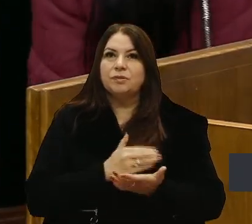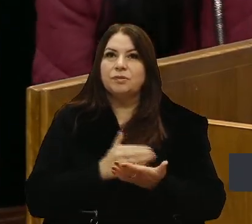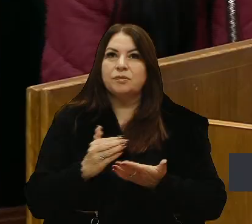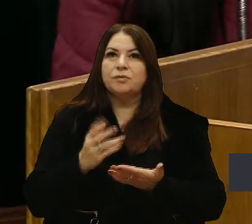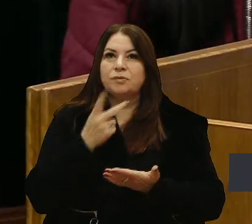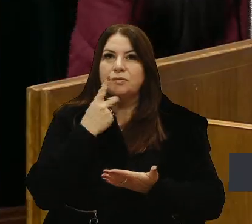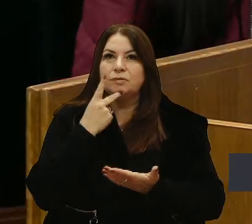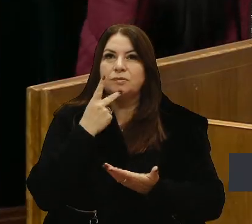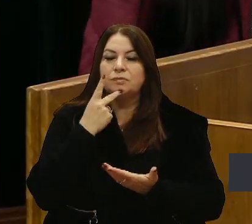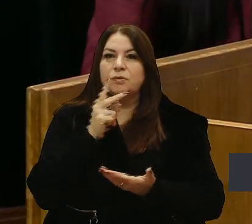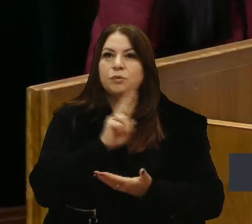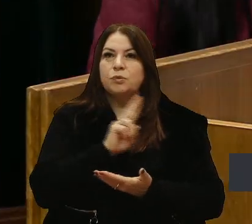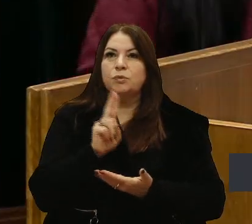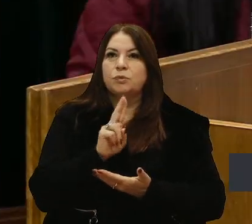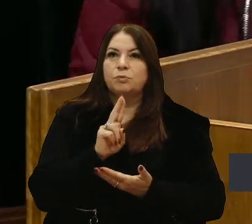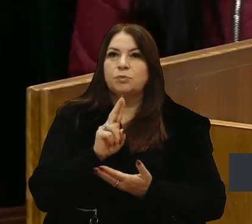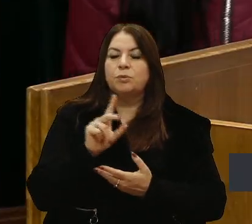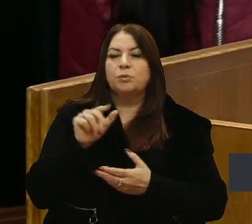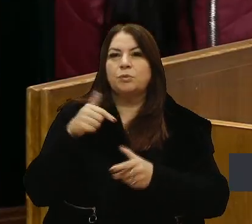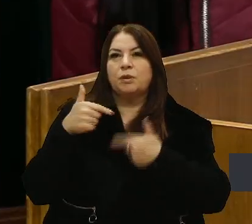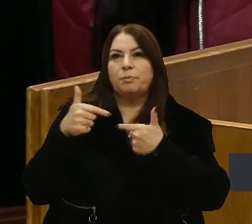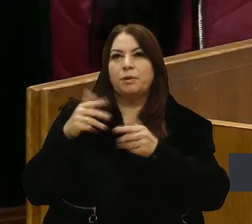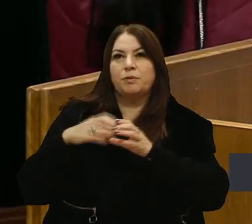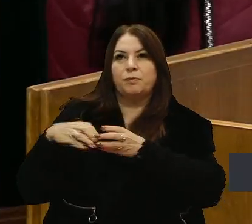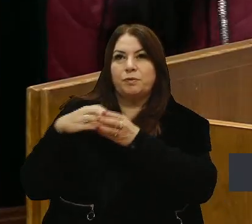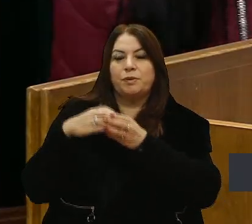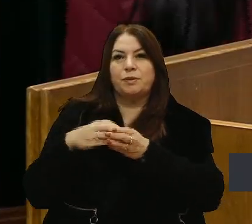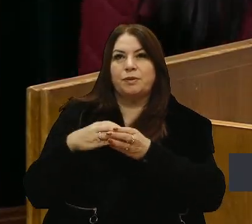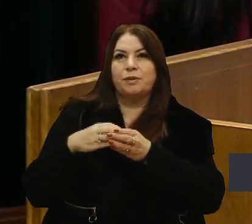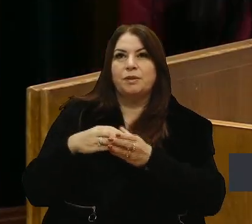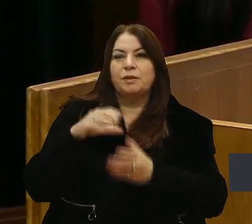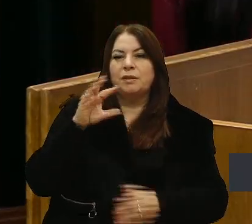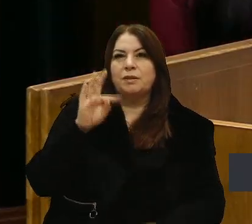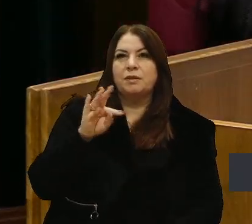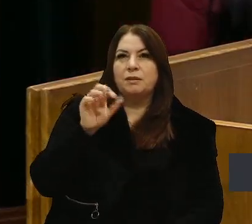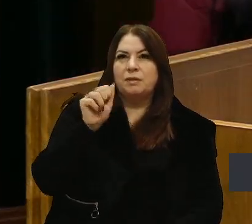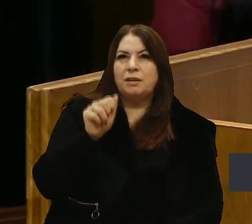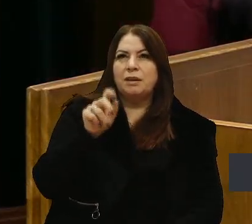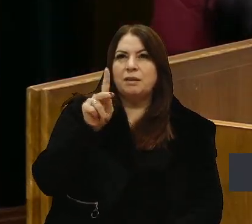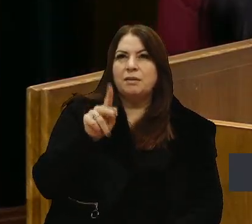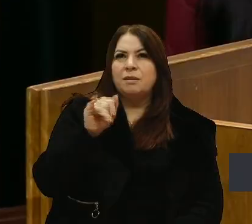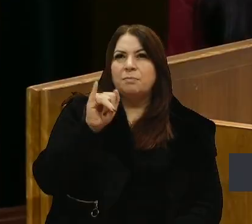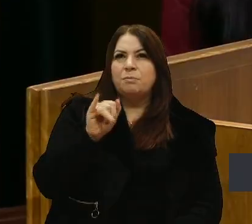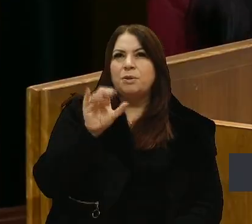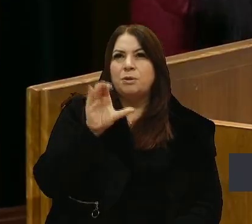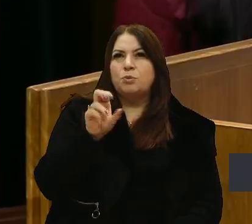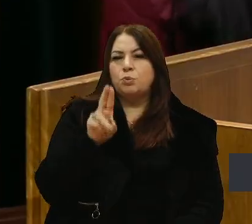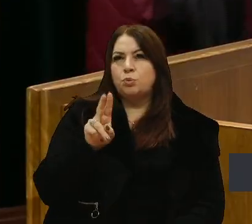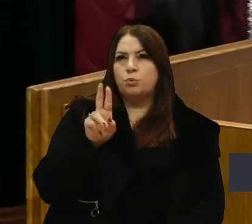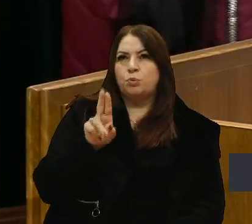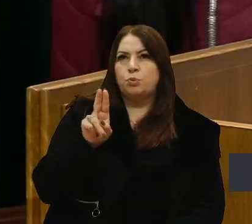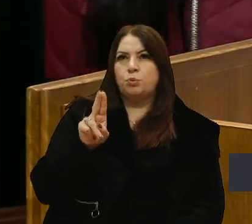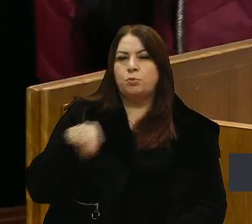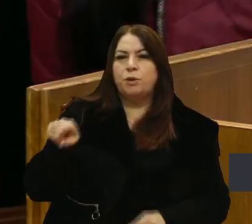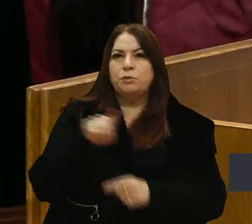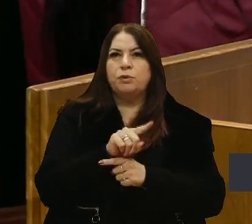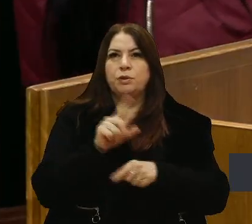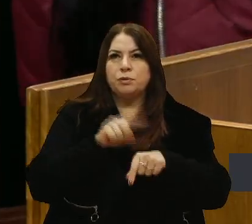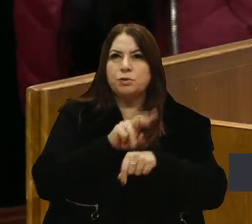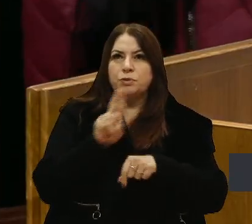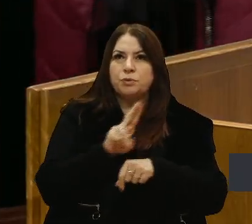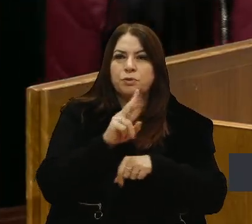eu quero, em nome do Serviço de Convivência e Fortalecimento de Vínculos Tapicuru, agradecer pela oportunidade de estar aqui ocupando esse espaço